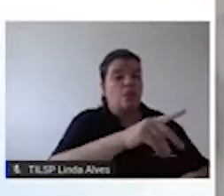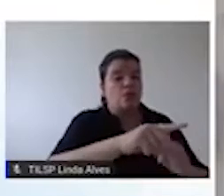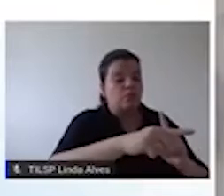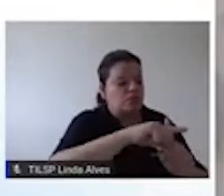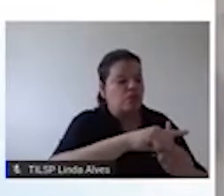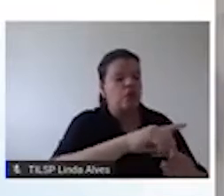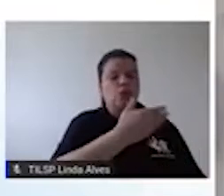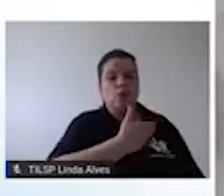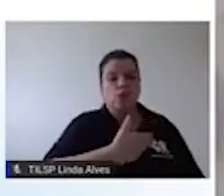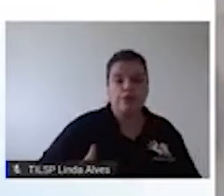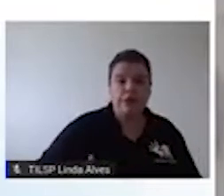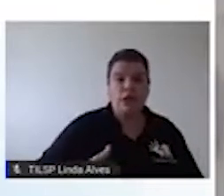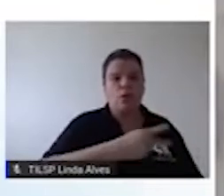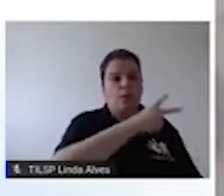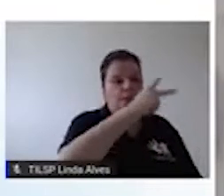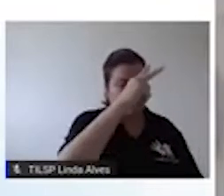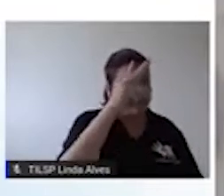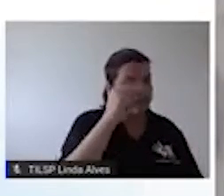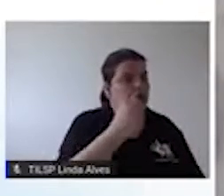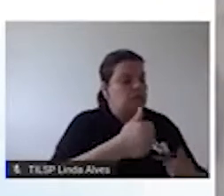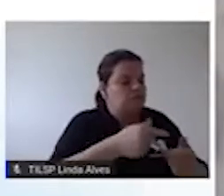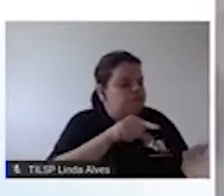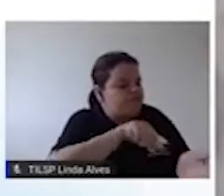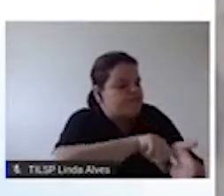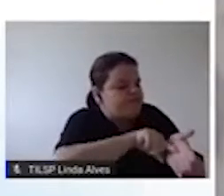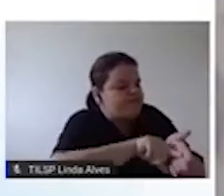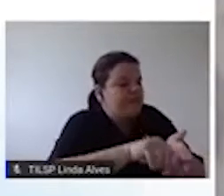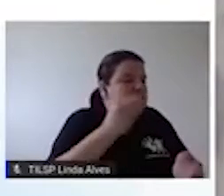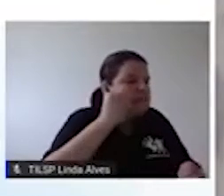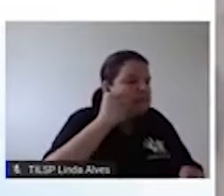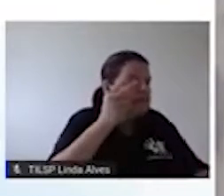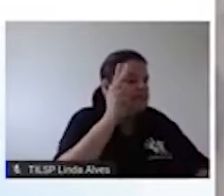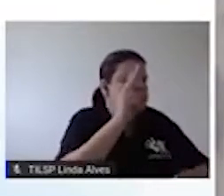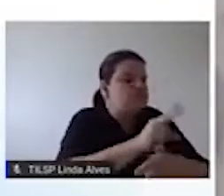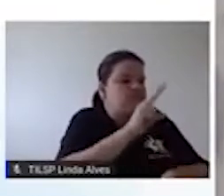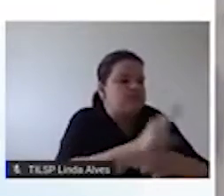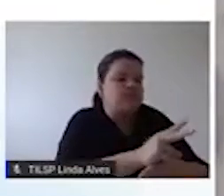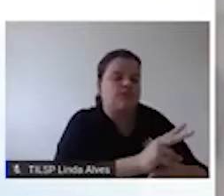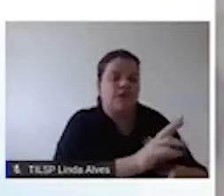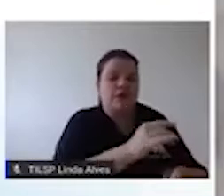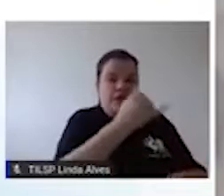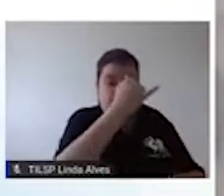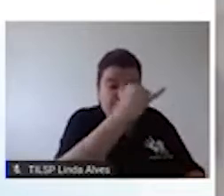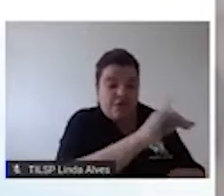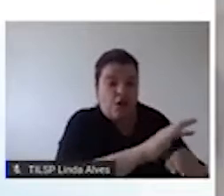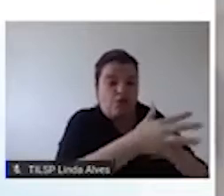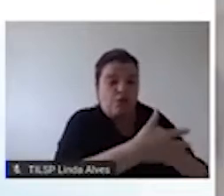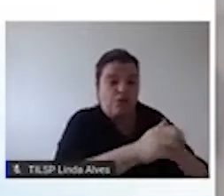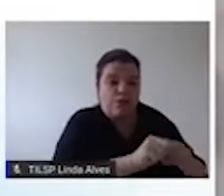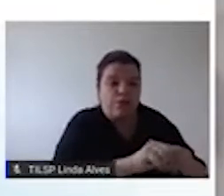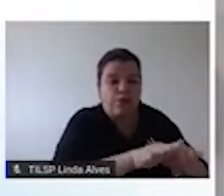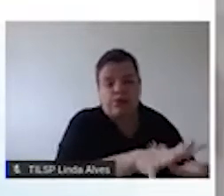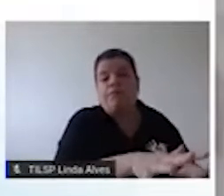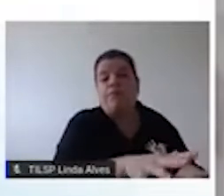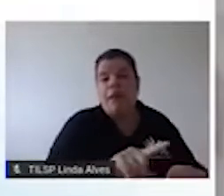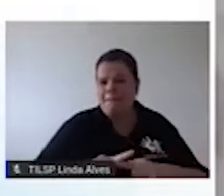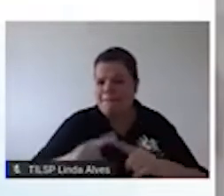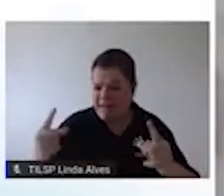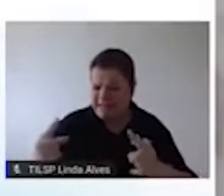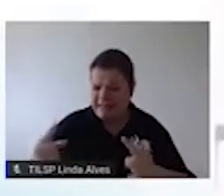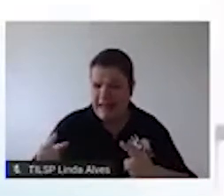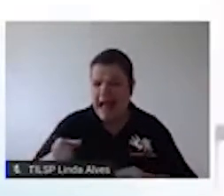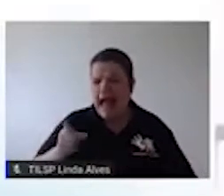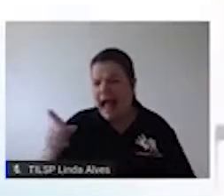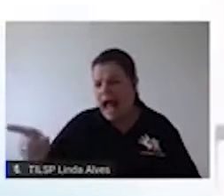aos prefeitos, não é? A um conjunto de políticos também que não são do governo. Sim. E assim